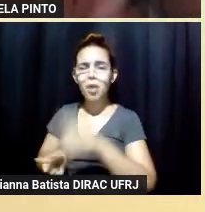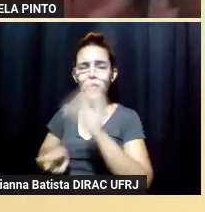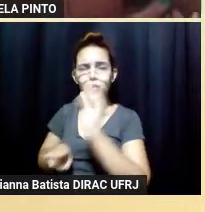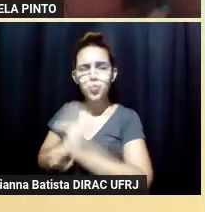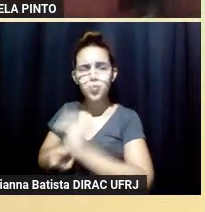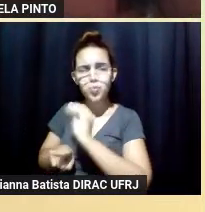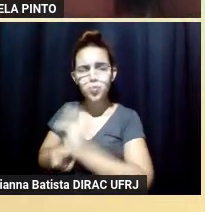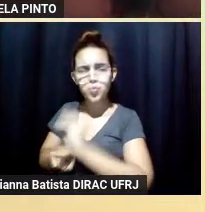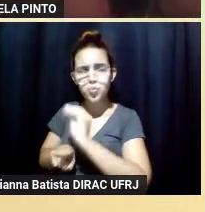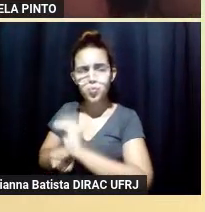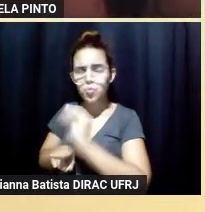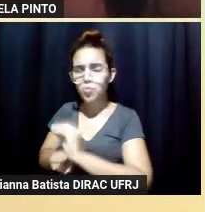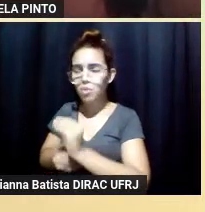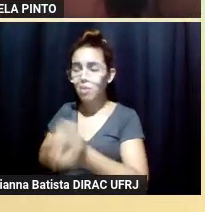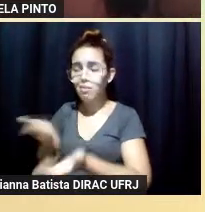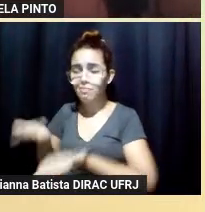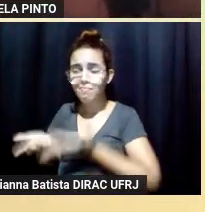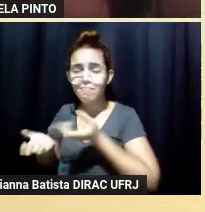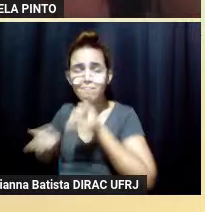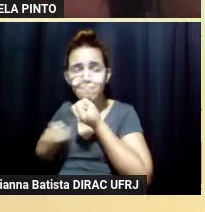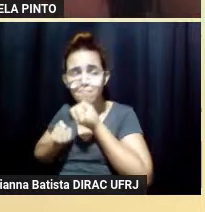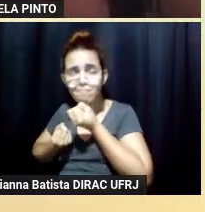por onde transita, né?